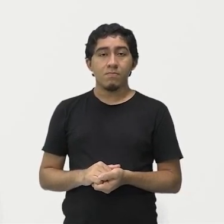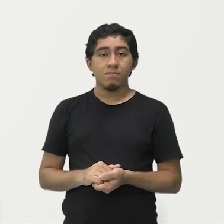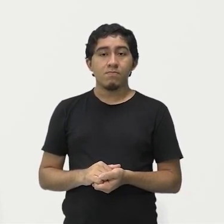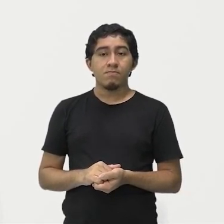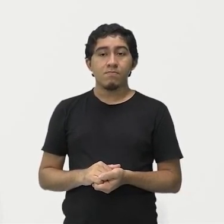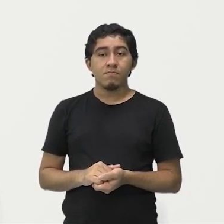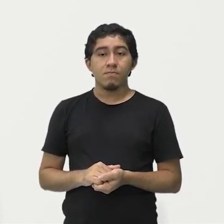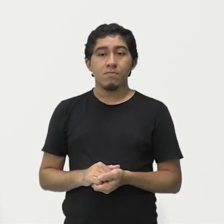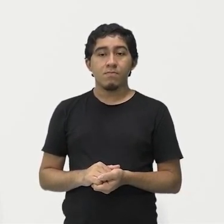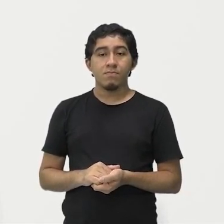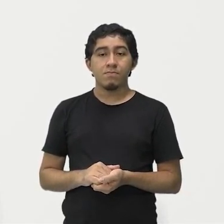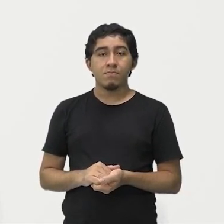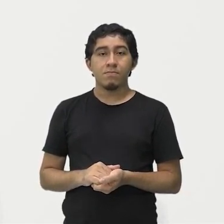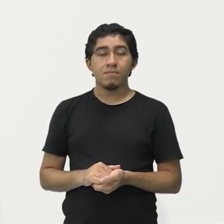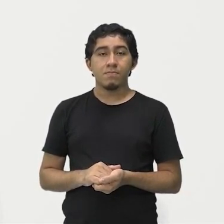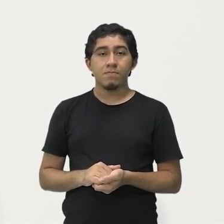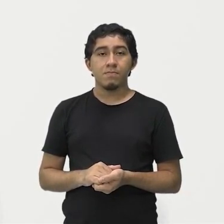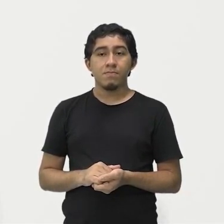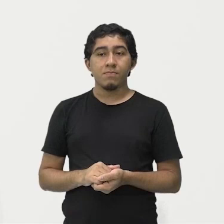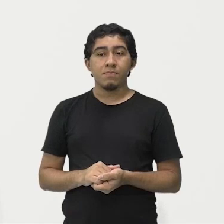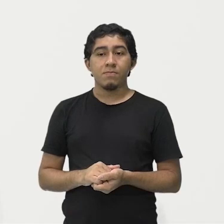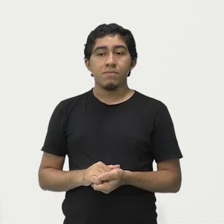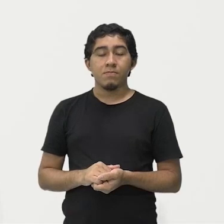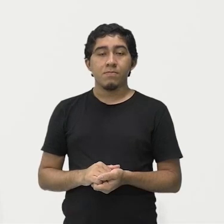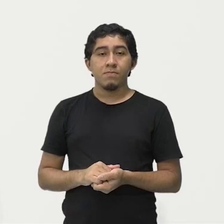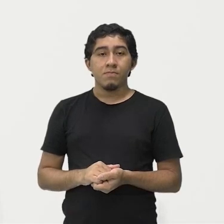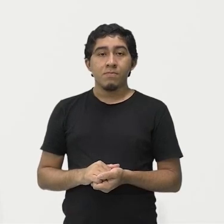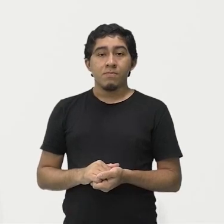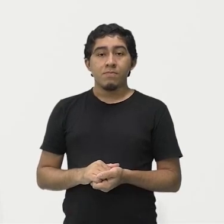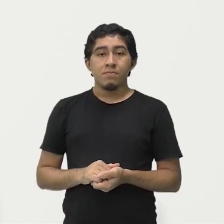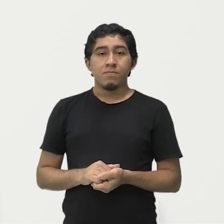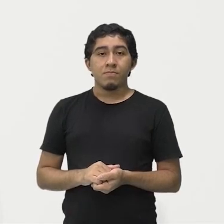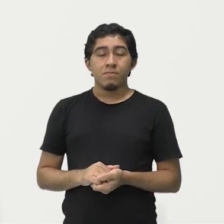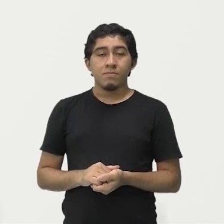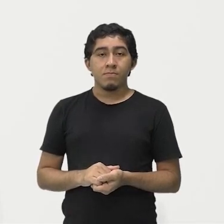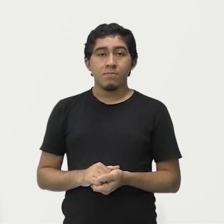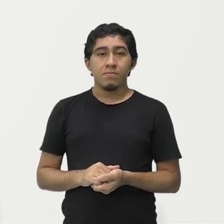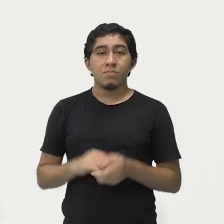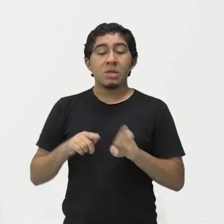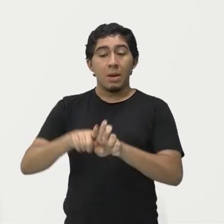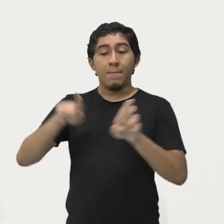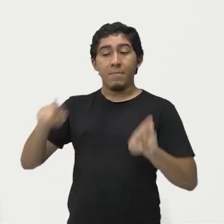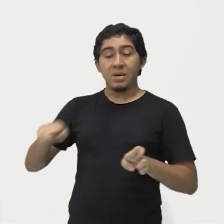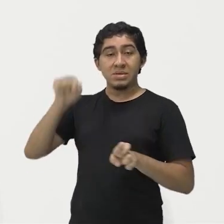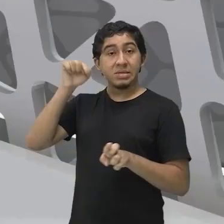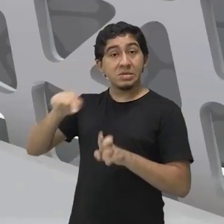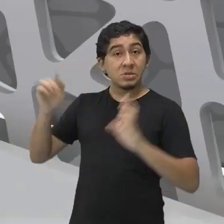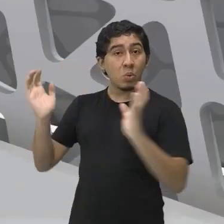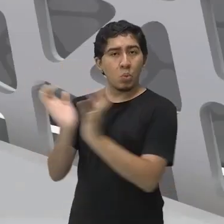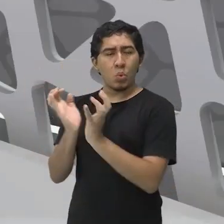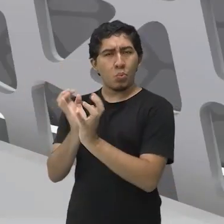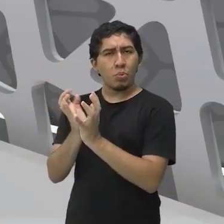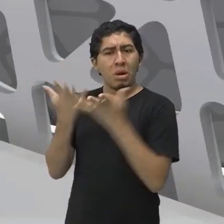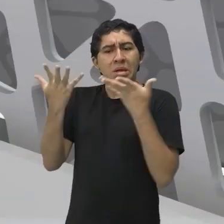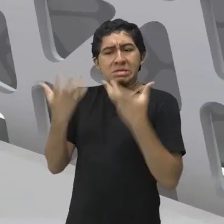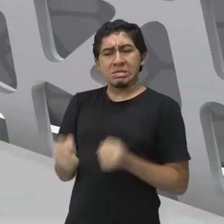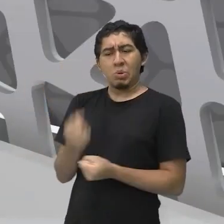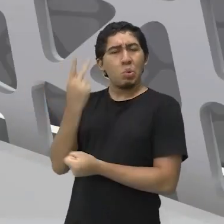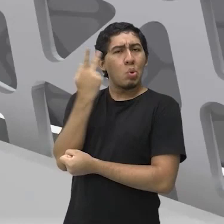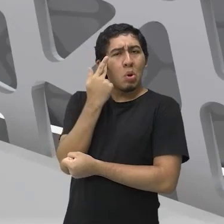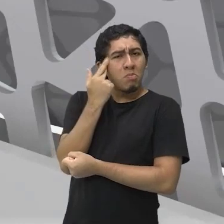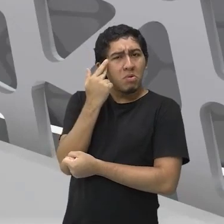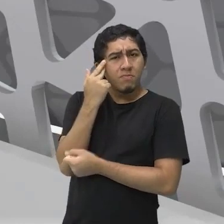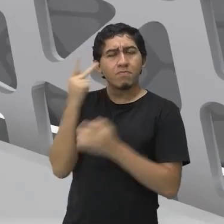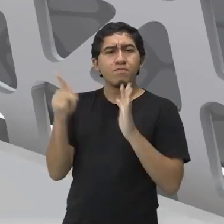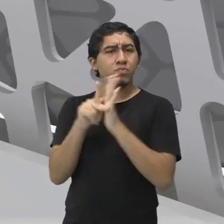povos. Mas essa Liga de Delos não seria aceita de forma pacífica para todas as